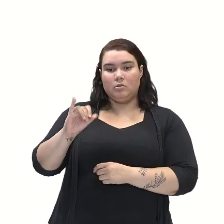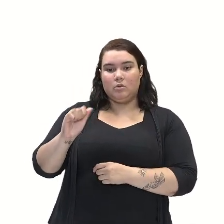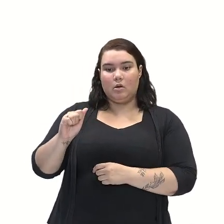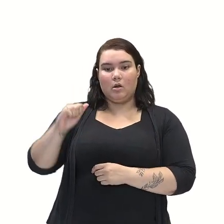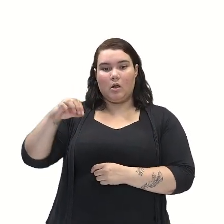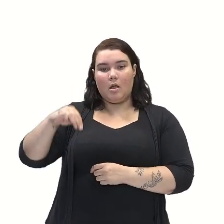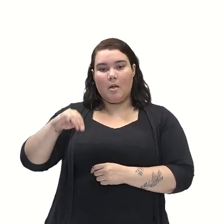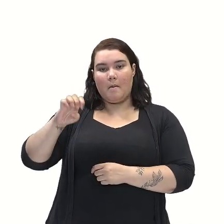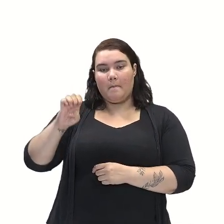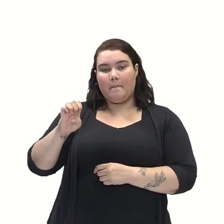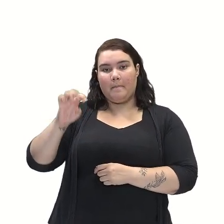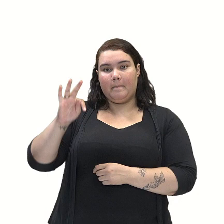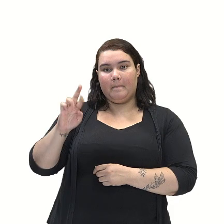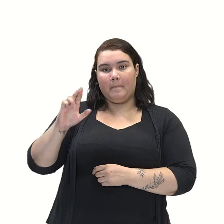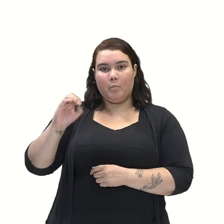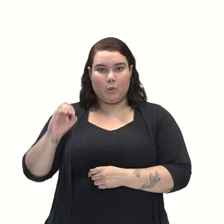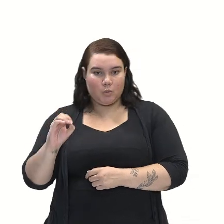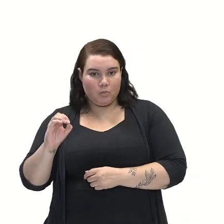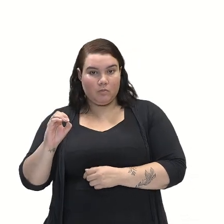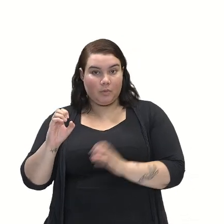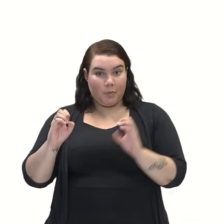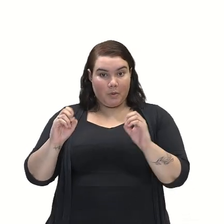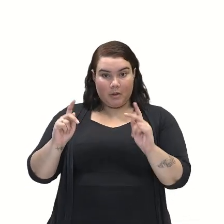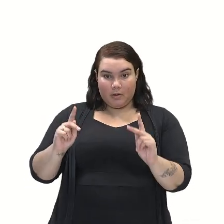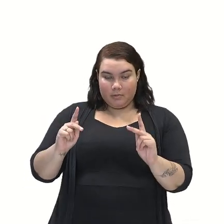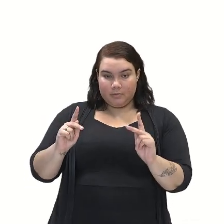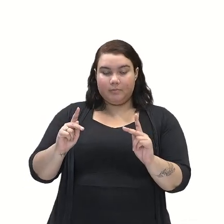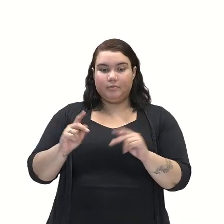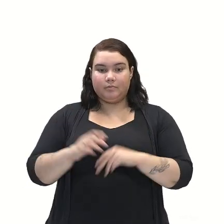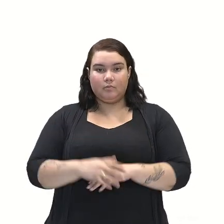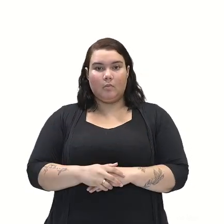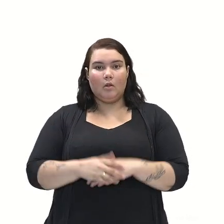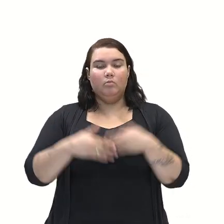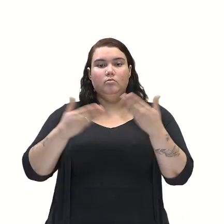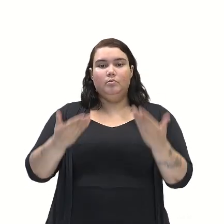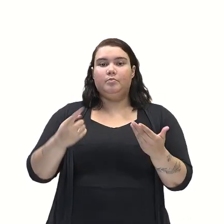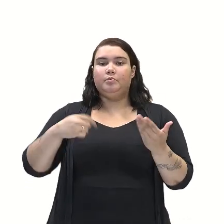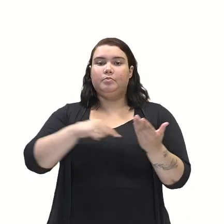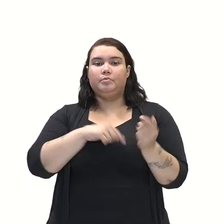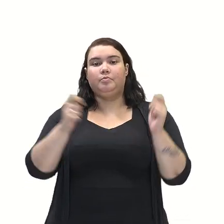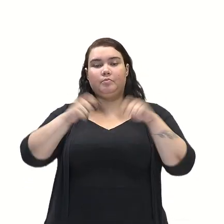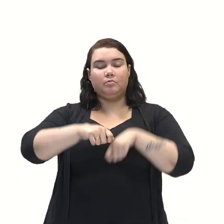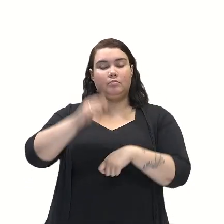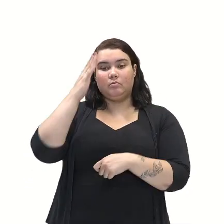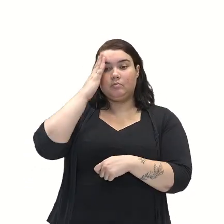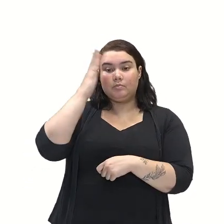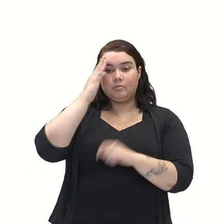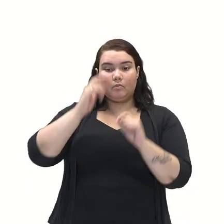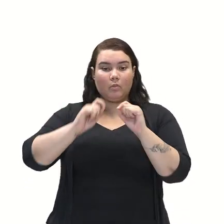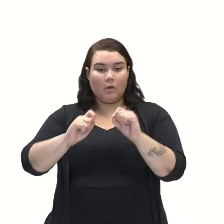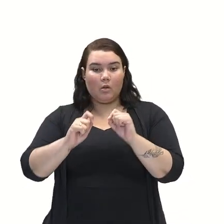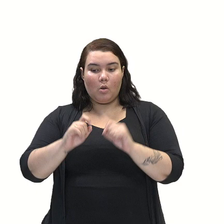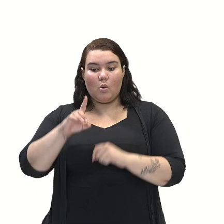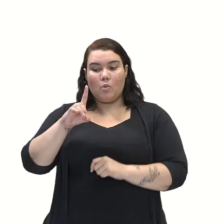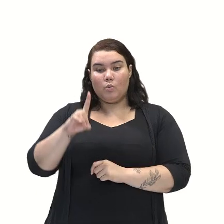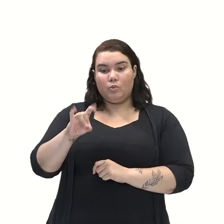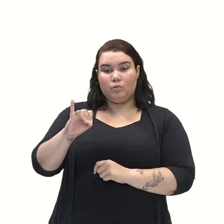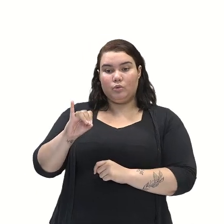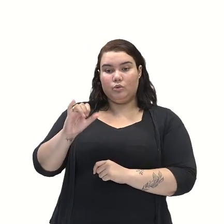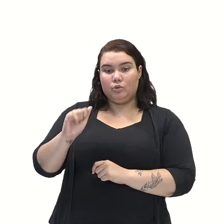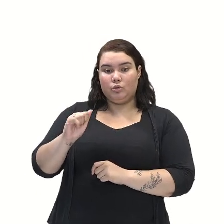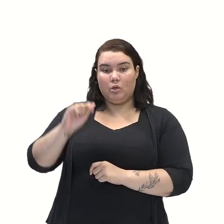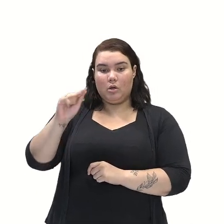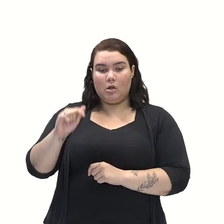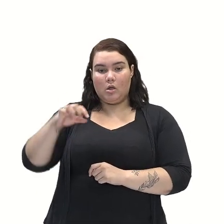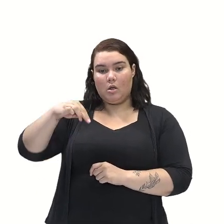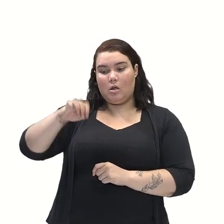diâmetro, beleza? Ora, então nós podemos dizer que o diâmetro, que eu